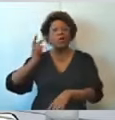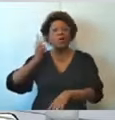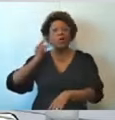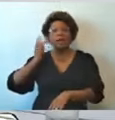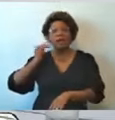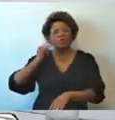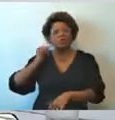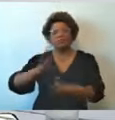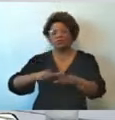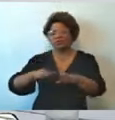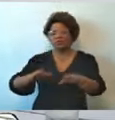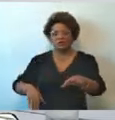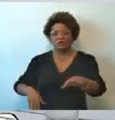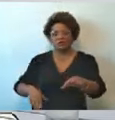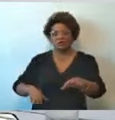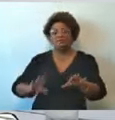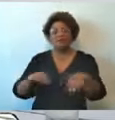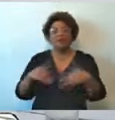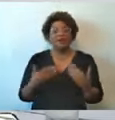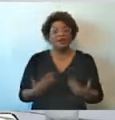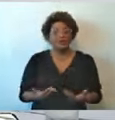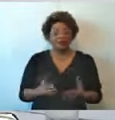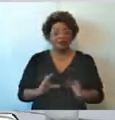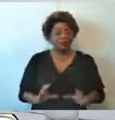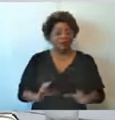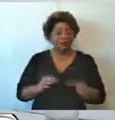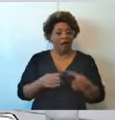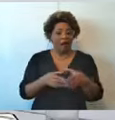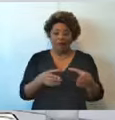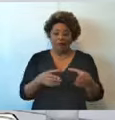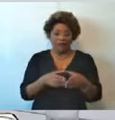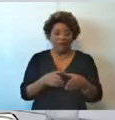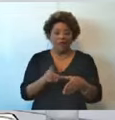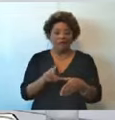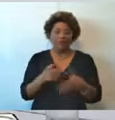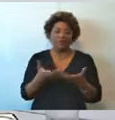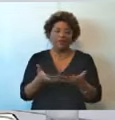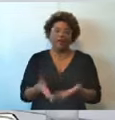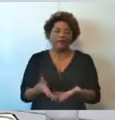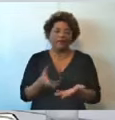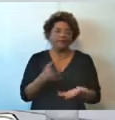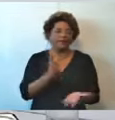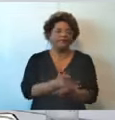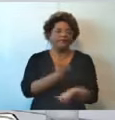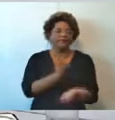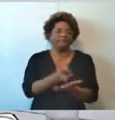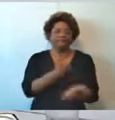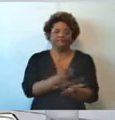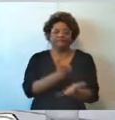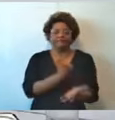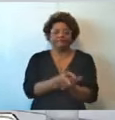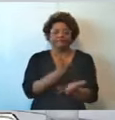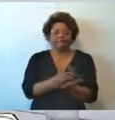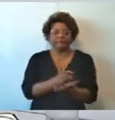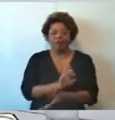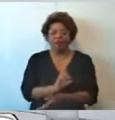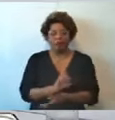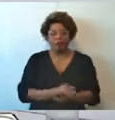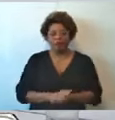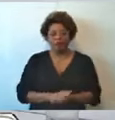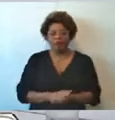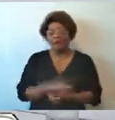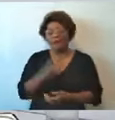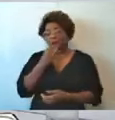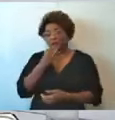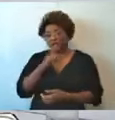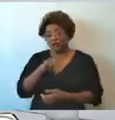Então, ninguém da nossa base nunca pensou que seria algo reto, sabe? Então, tem uma conversão lá na frente que vai ser